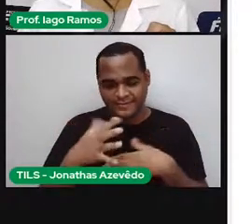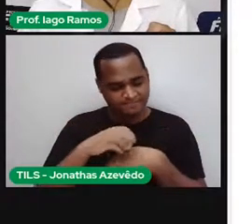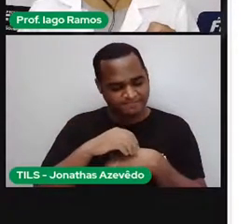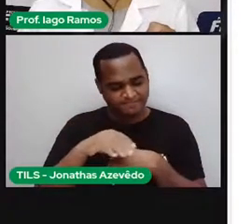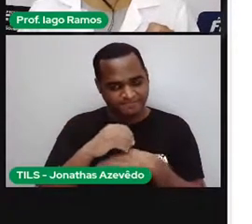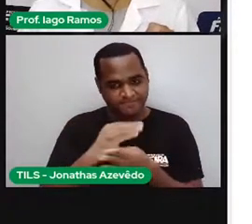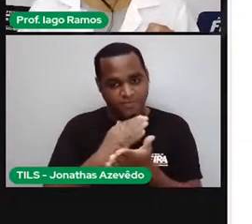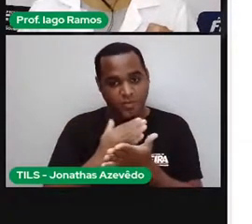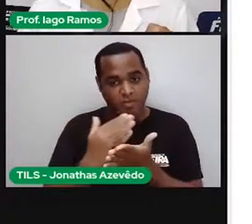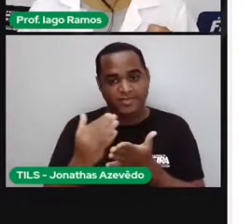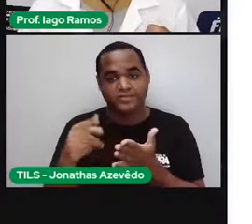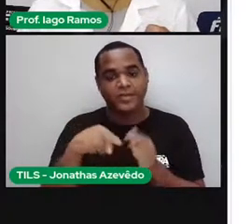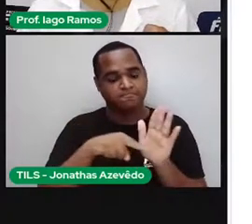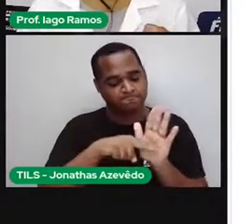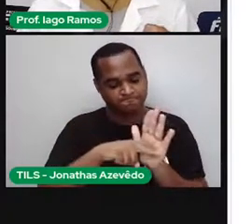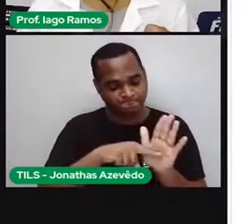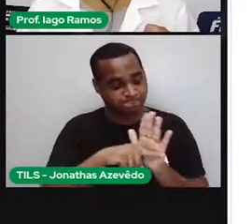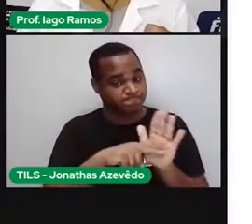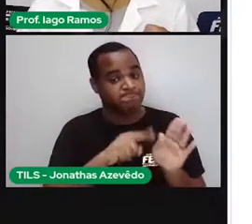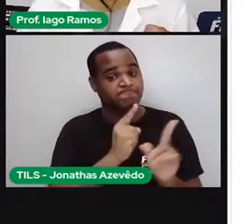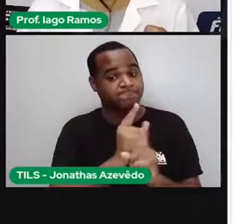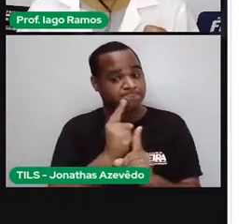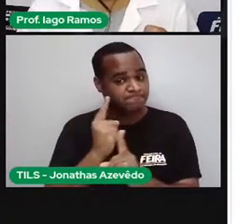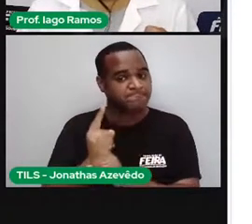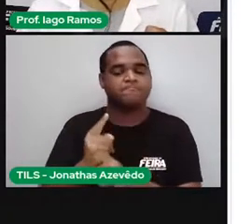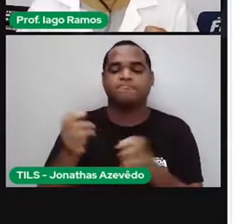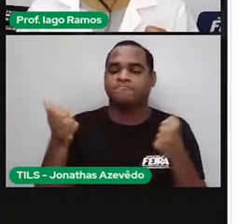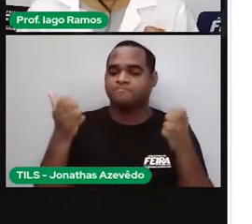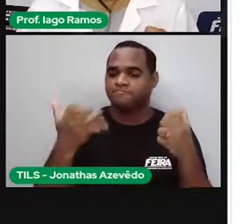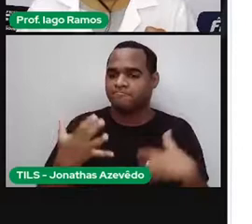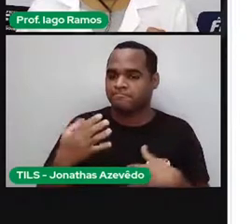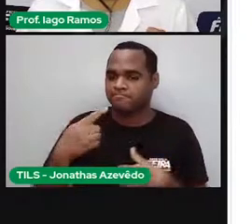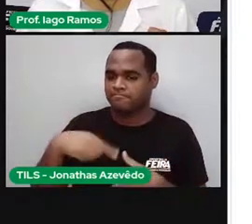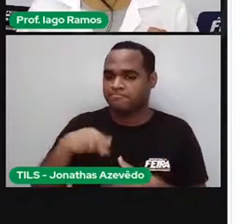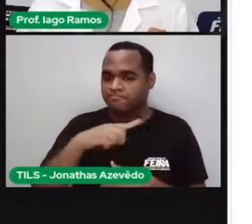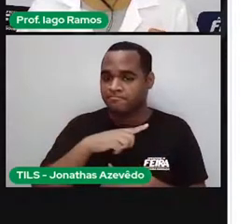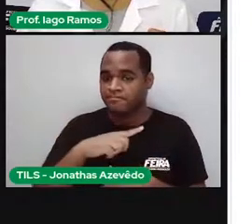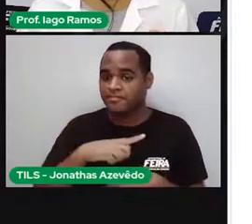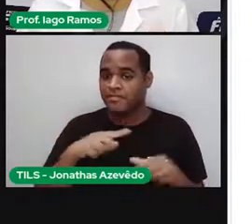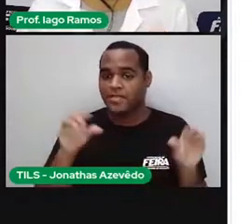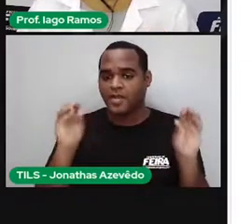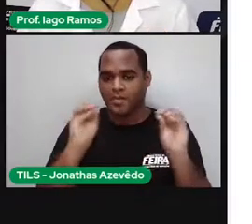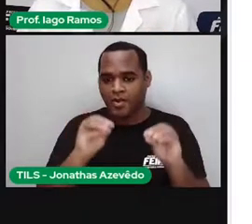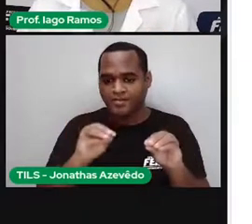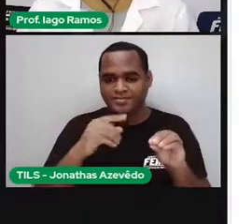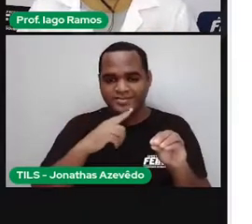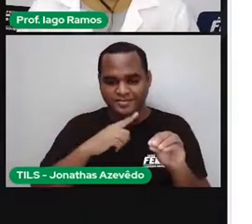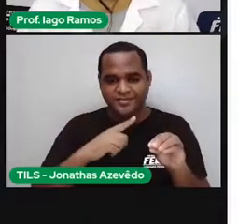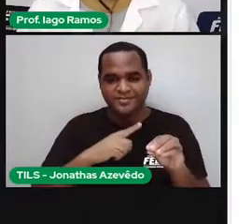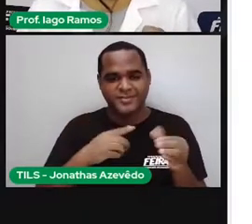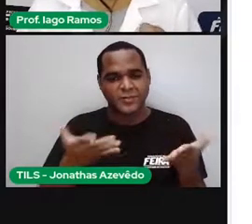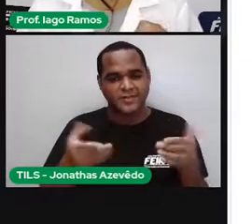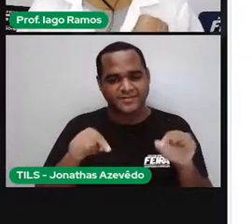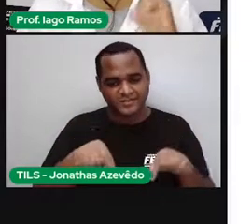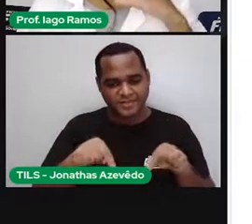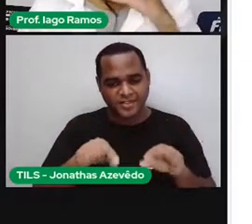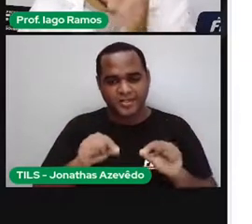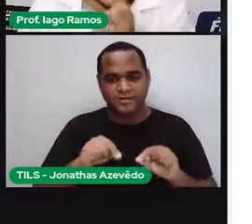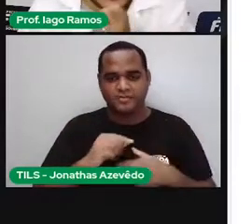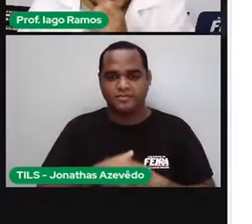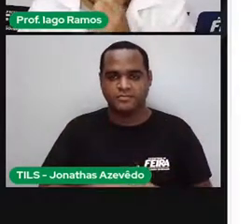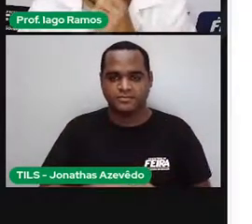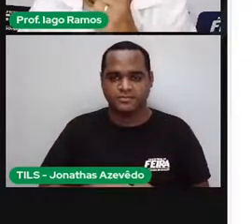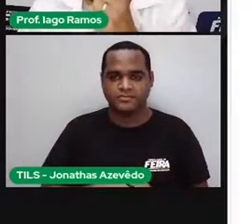a nossa investigação que vai estar nessa tela aqui olha só e